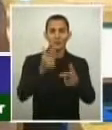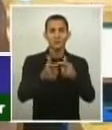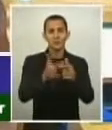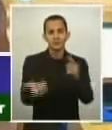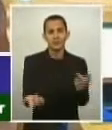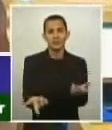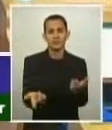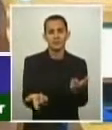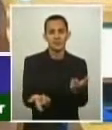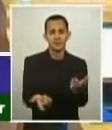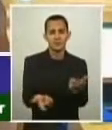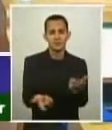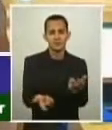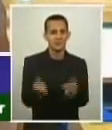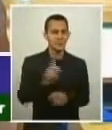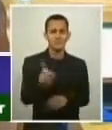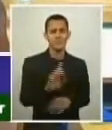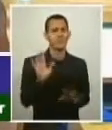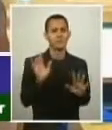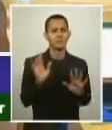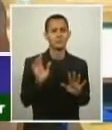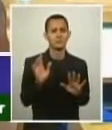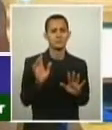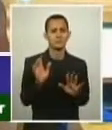problema técnico operacional não